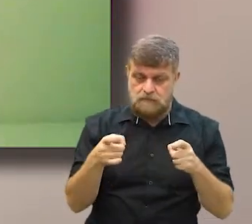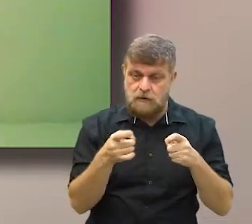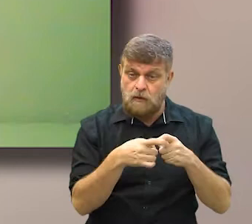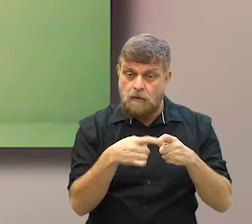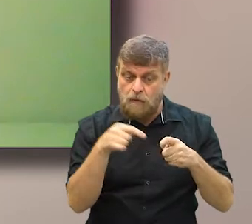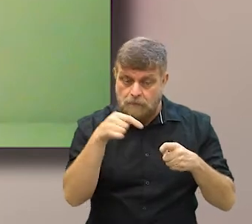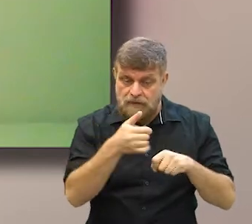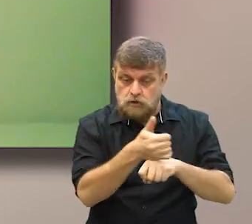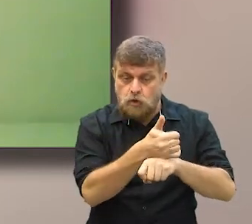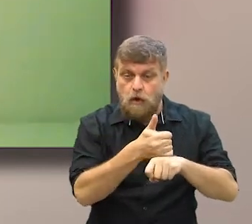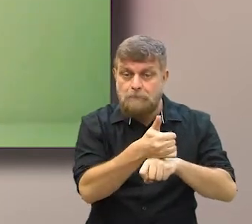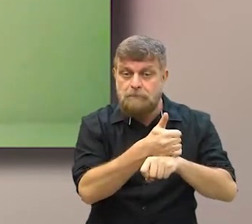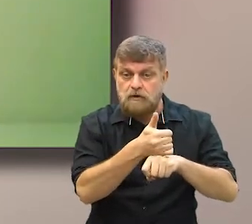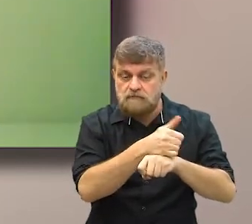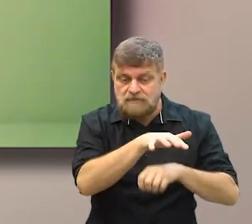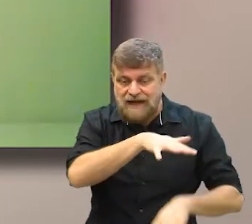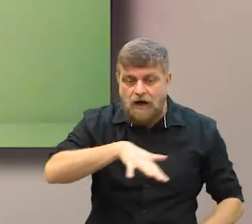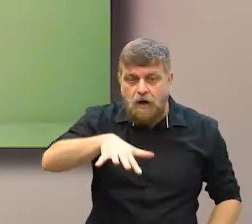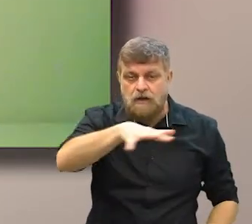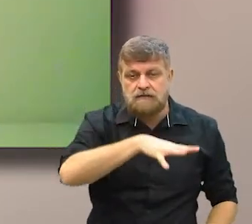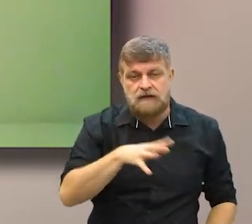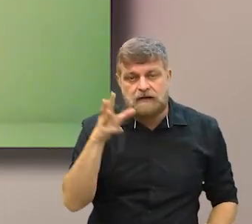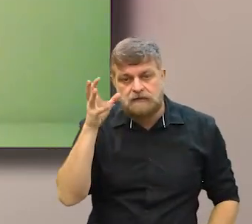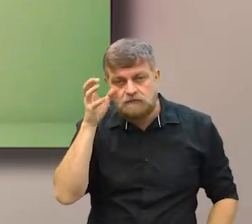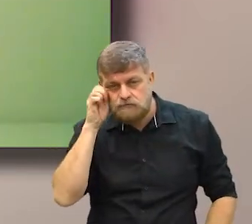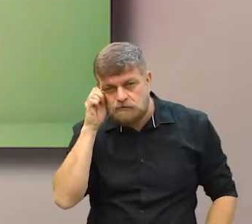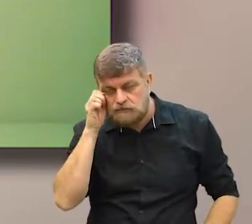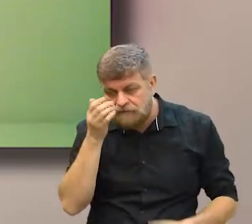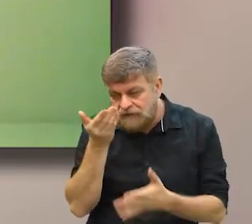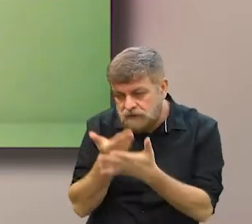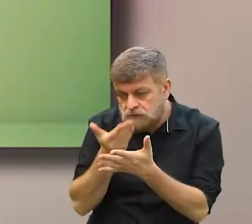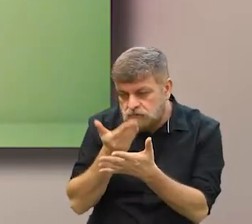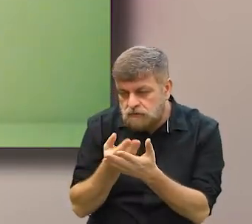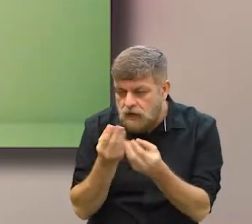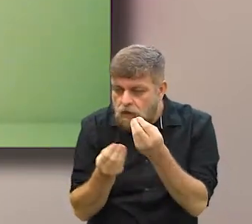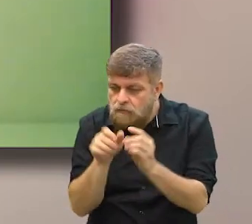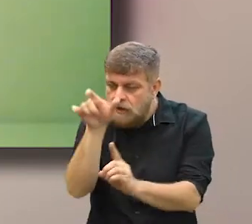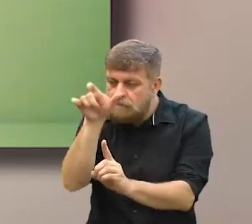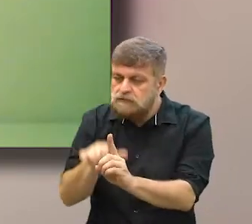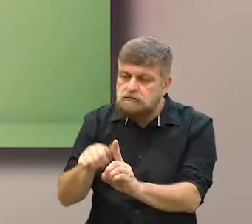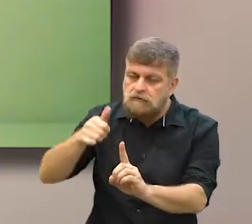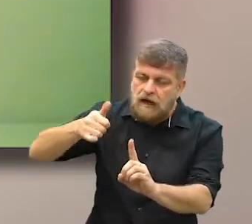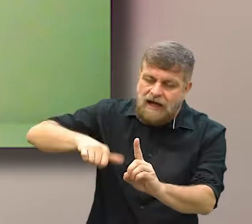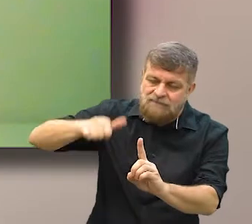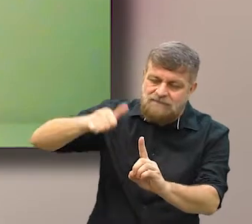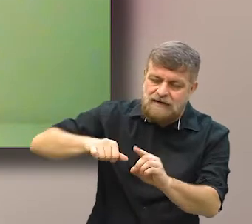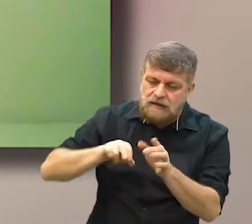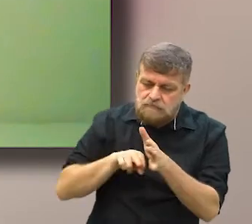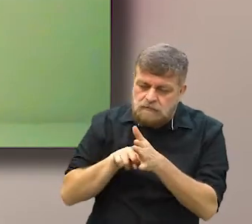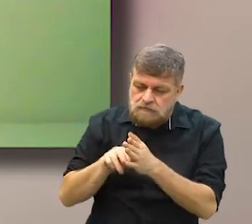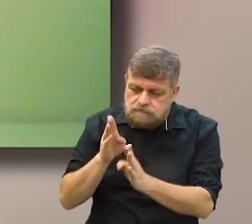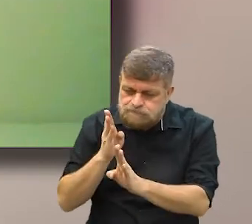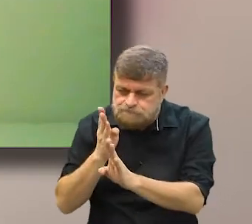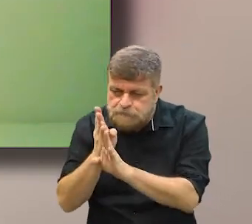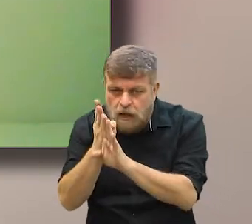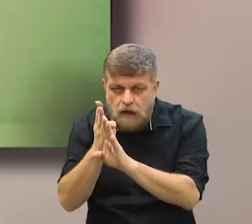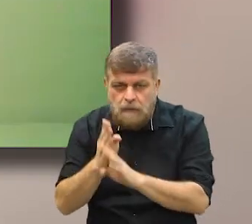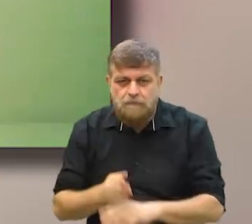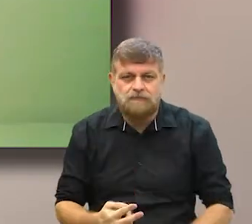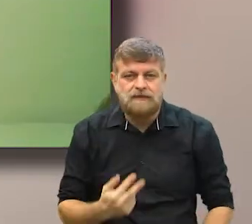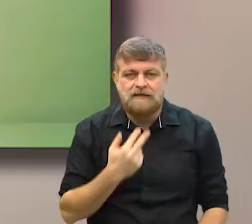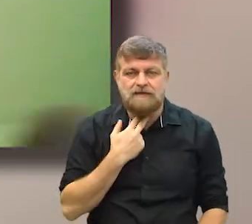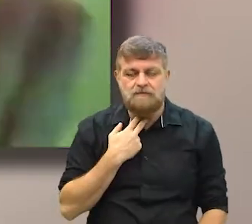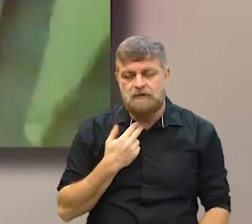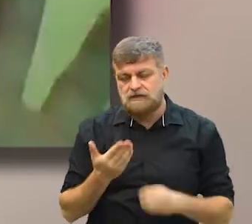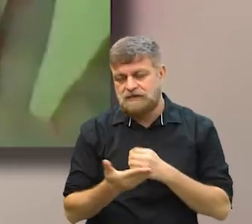consulta de medicina do sono, de um especialista em medicina do sono que vai estudar os hábitos e vai fazer um diagnóstico que